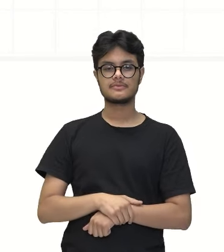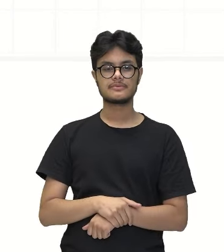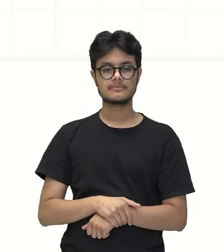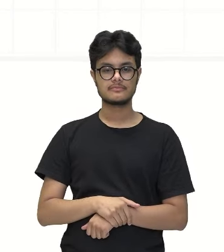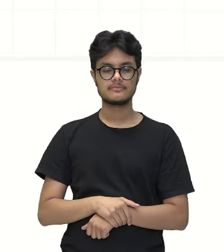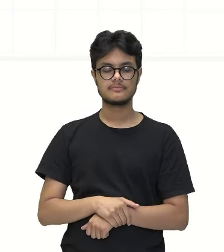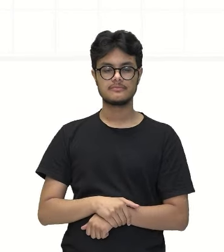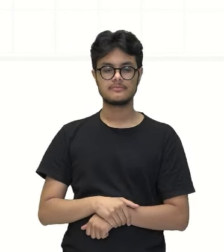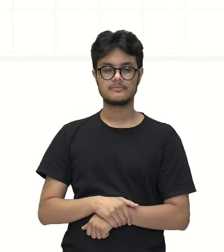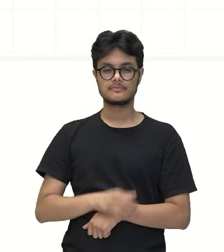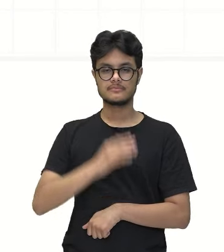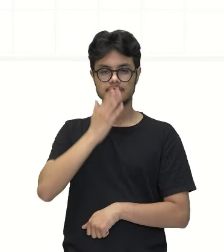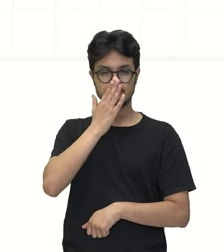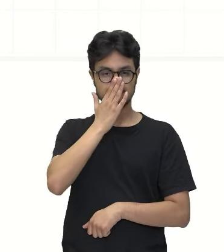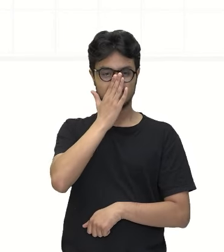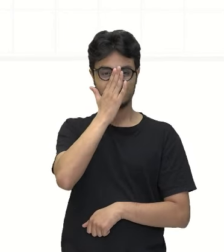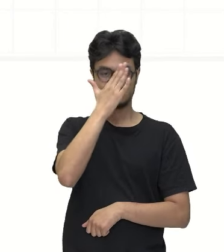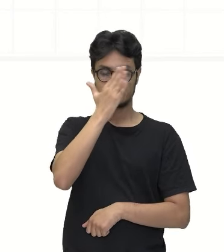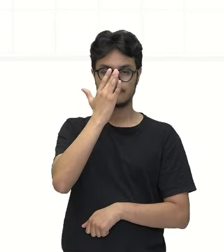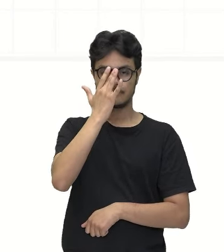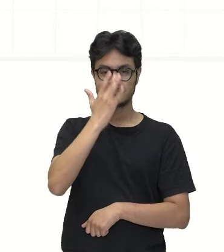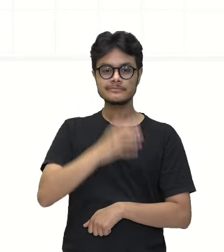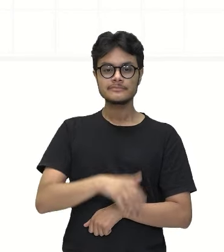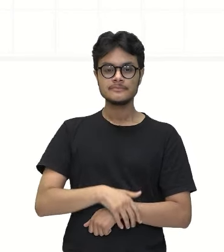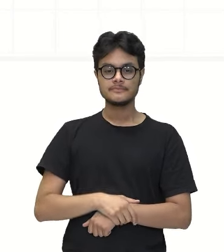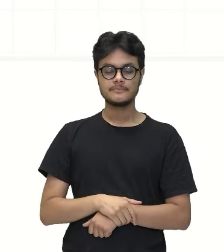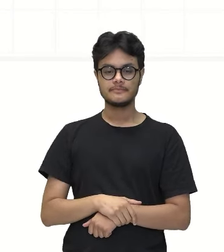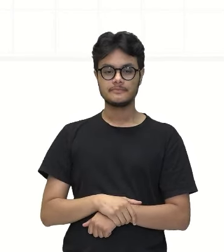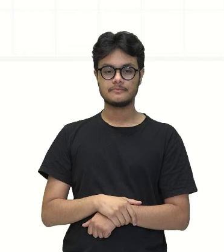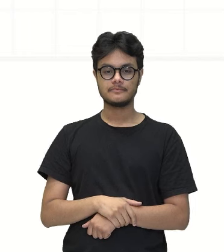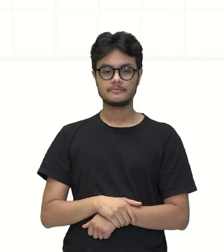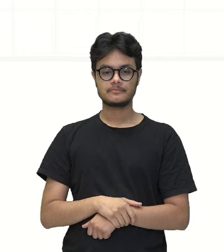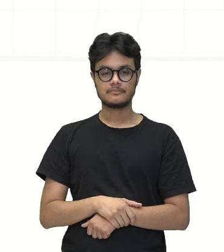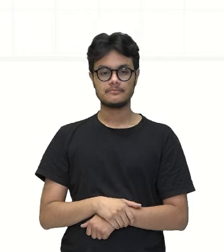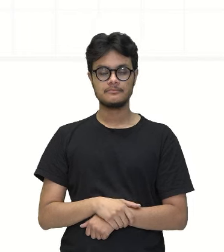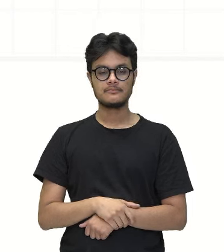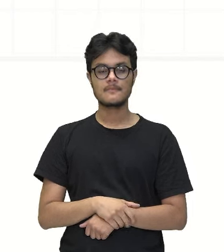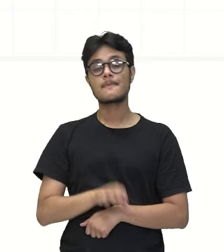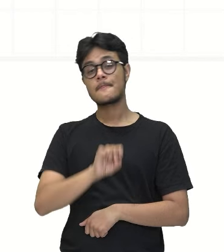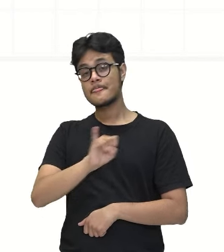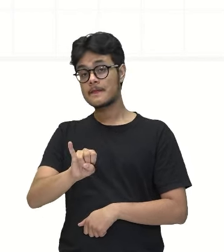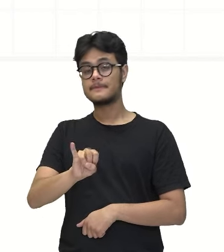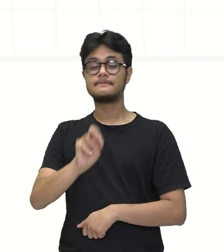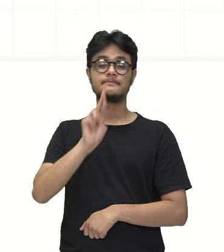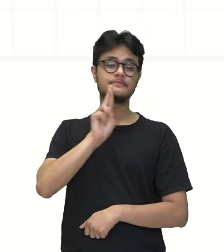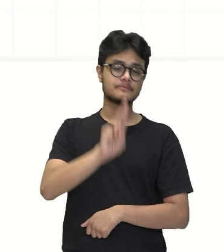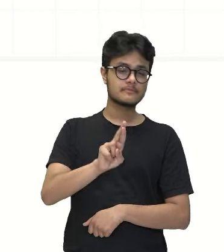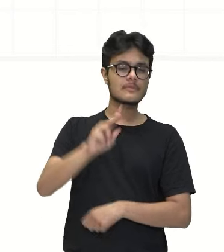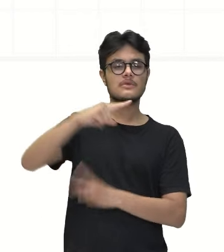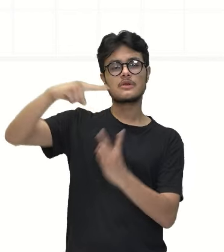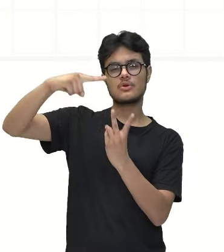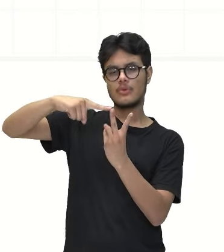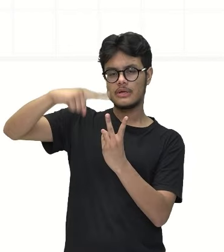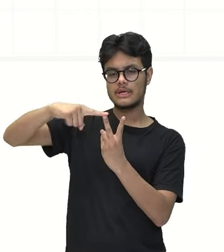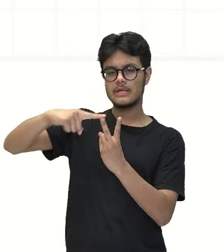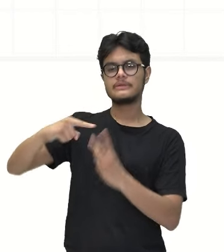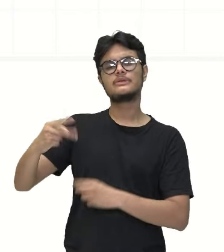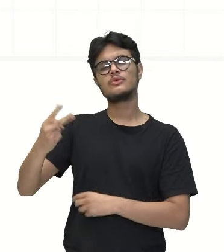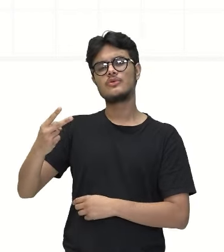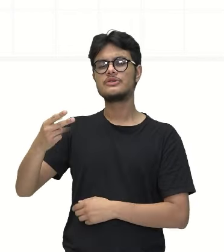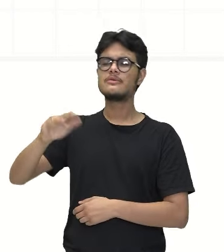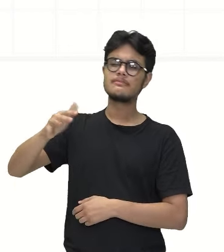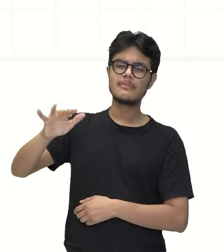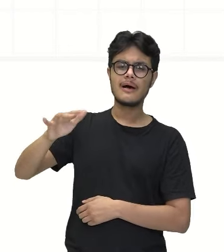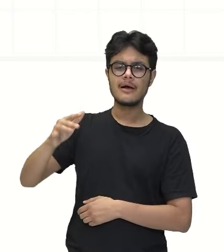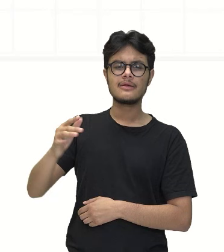quadrada de 2, tá? Aí, se o problema lhe der aí que a raiz quadrada de 2, ela é